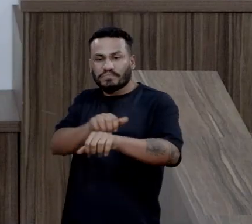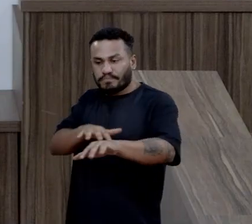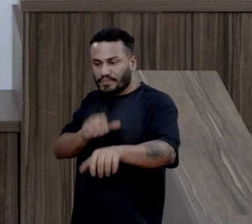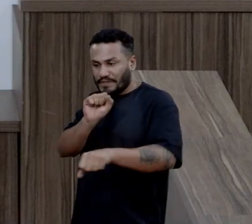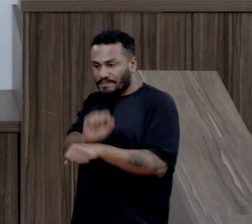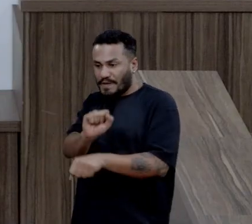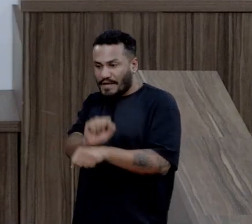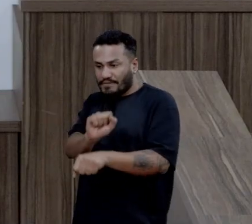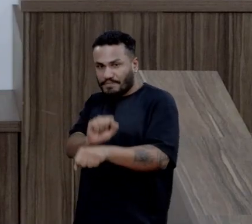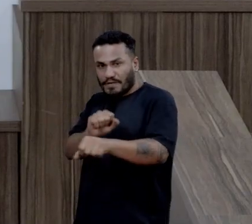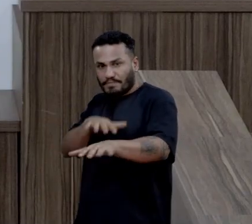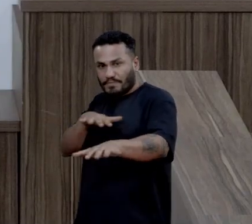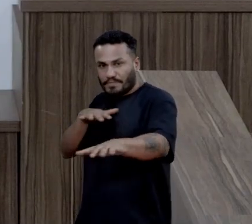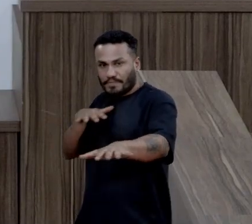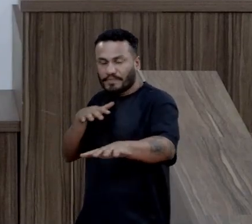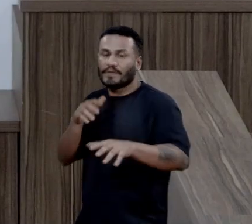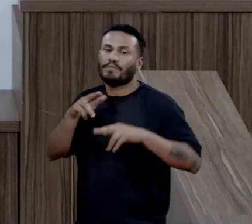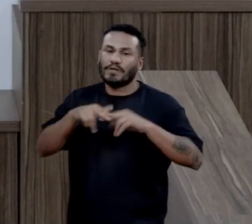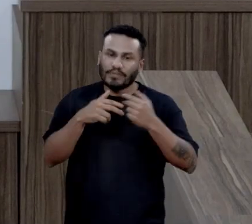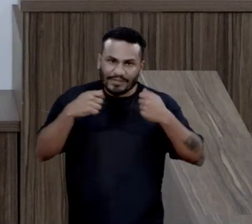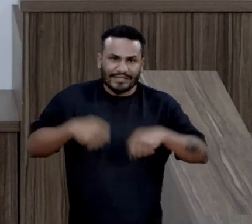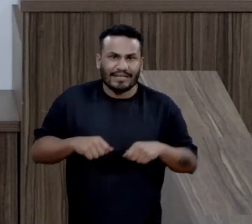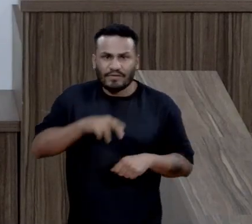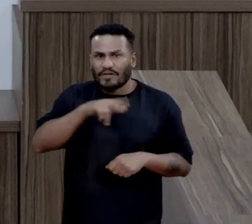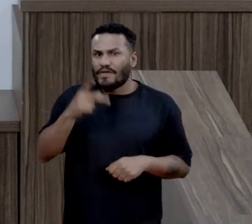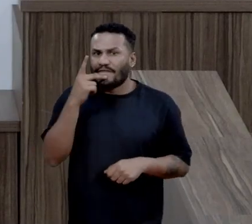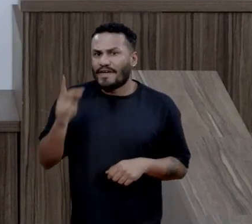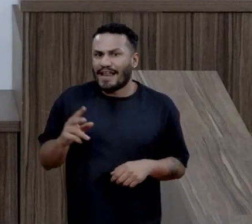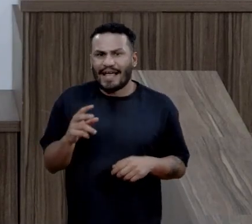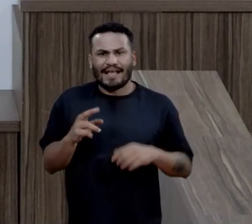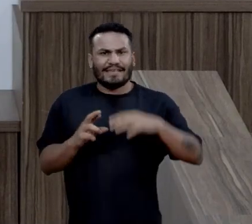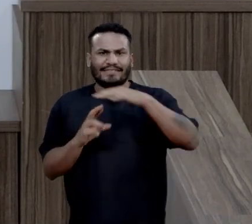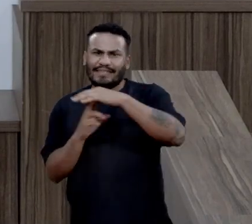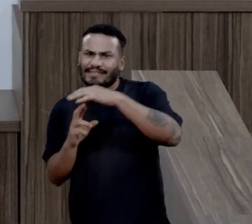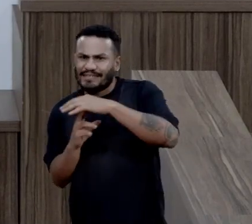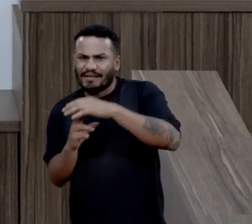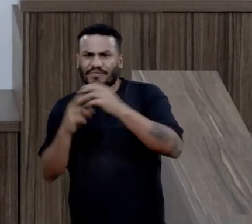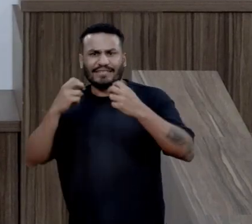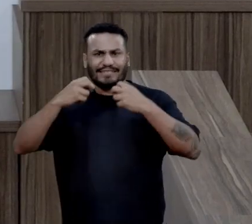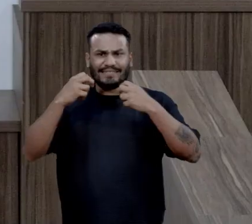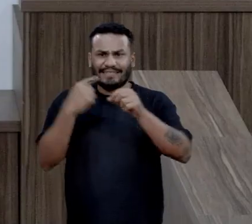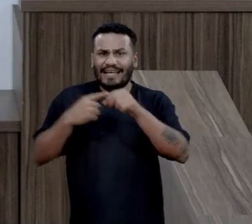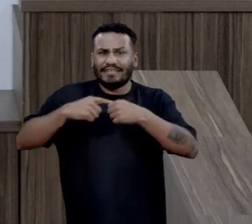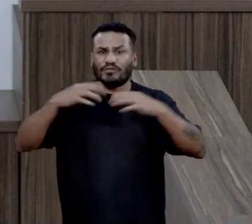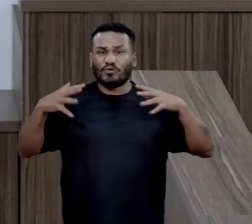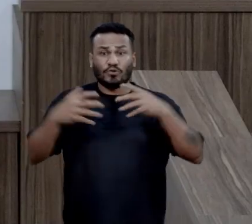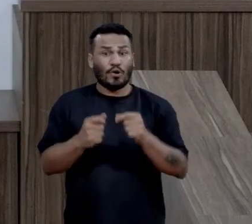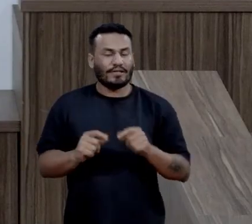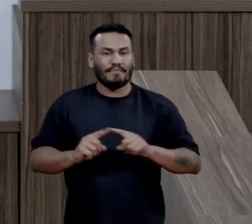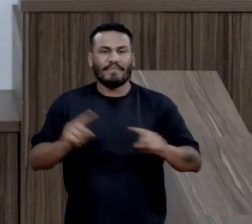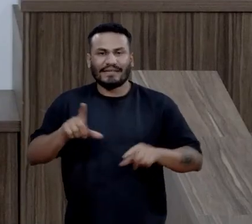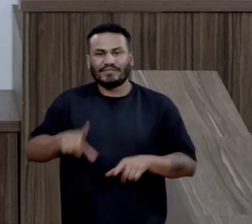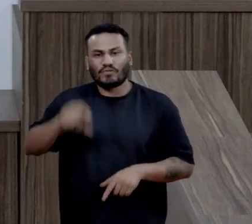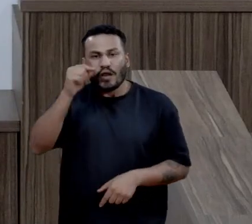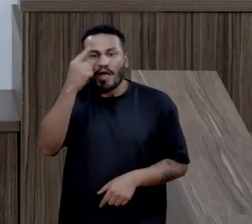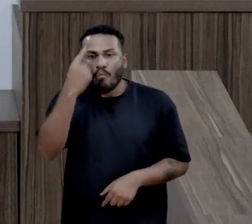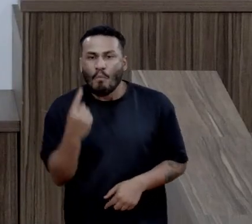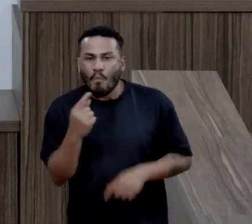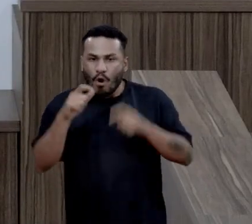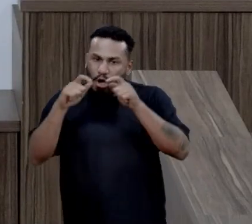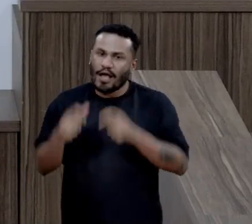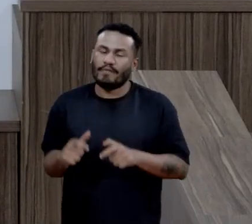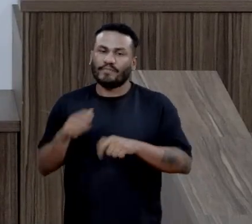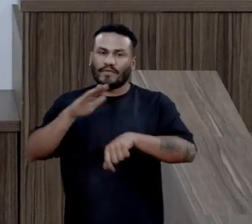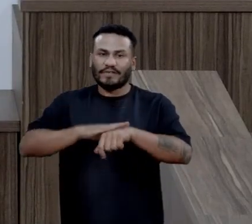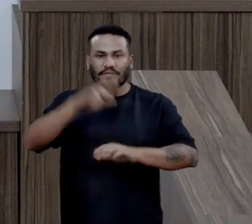esperando, vão represando. Então ali é necessário. Eu não estou falando em colocar a estação de pré-embarque na cidade inteira, mas se for para escolher um ponto só, se é